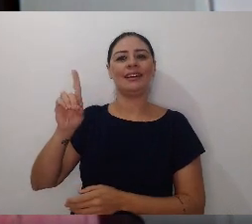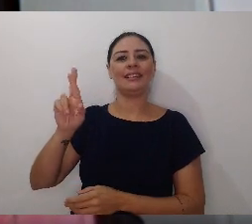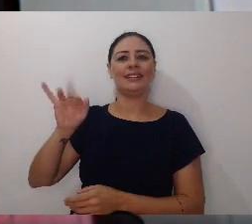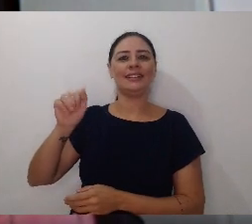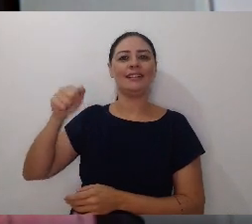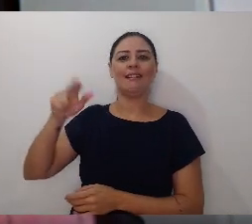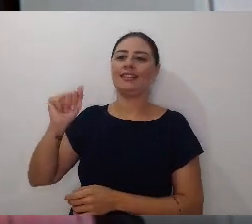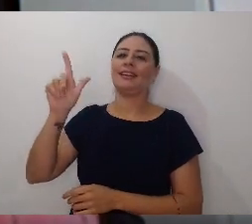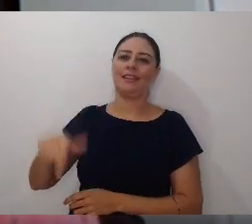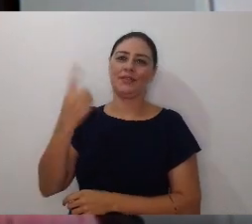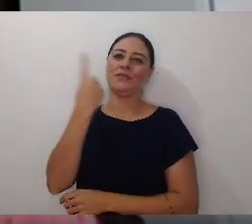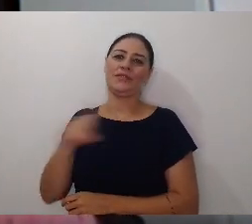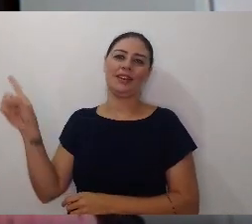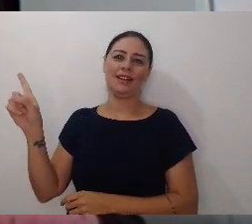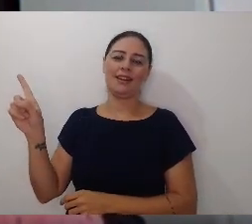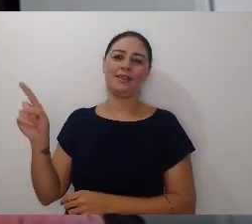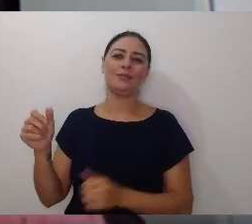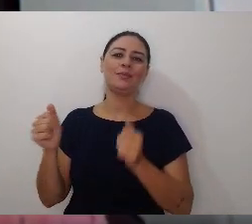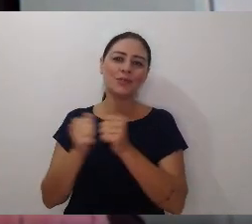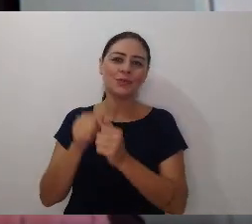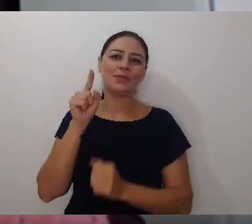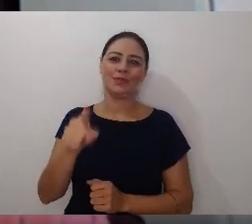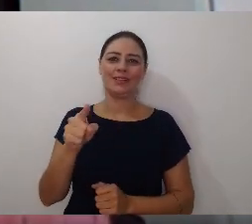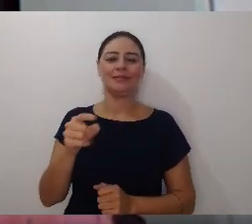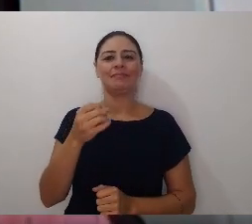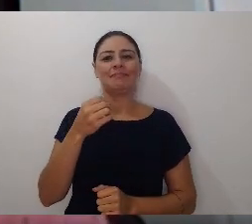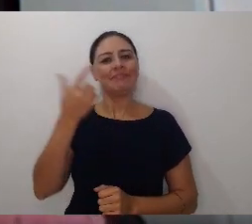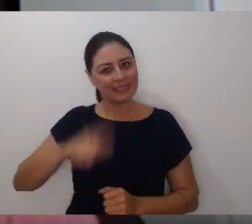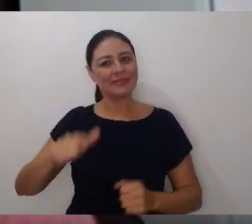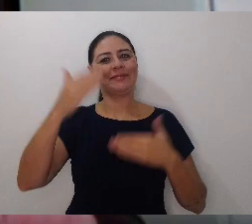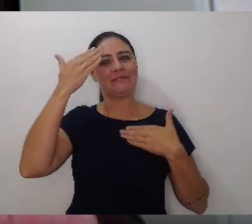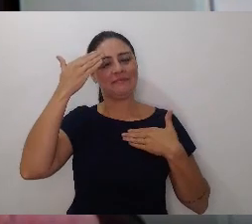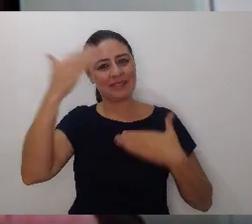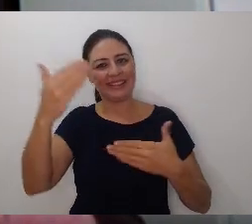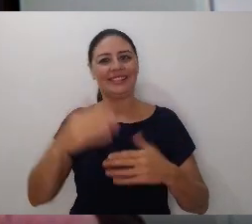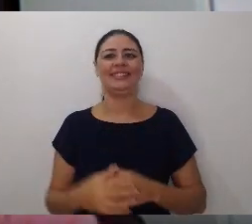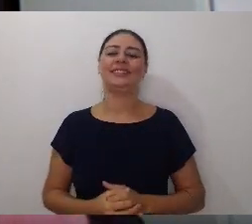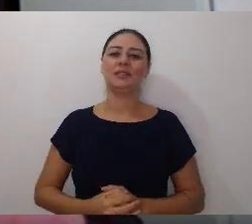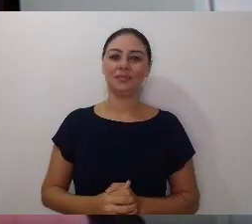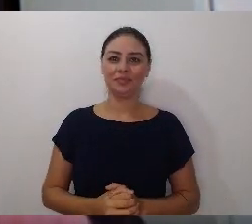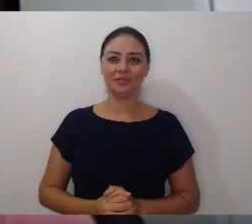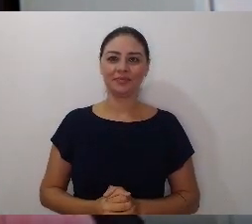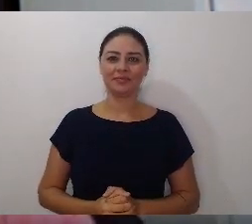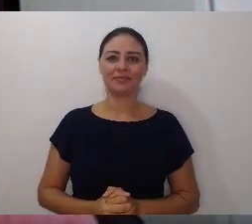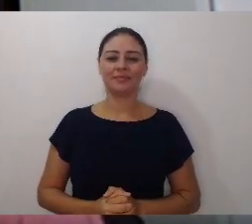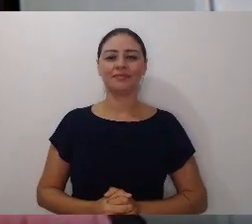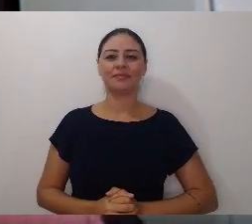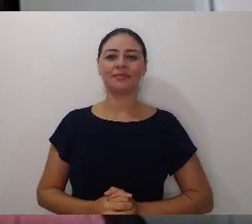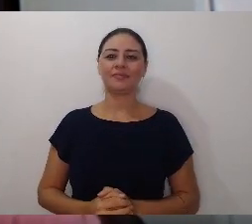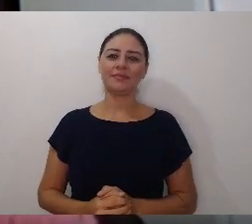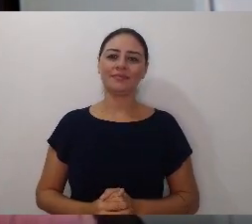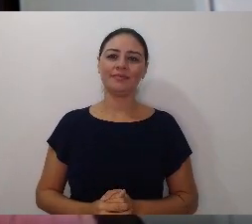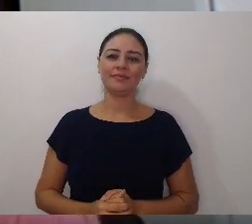passo a palavra agora para a nossa secretária Adriana para fazer a consideração final junto com você, tá bom? Mais uma vez,